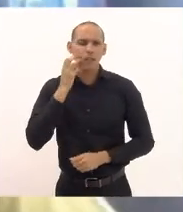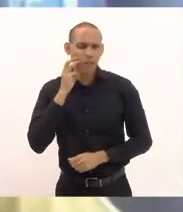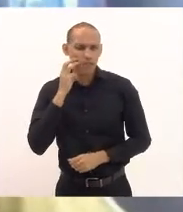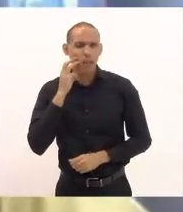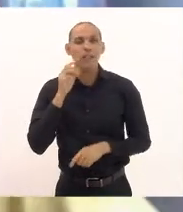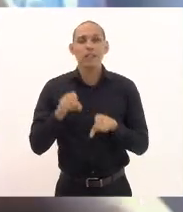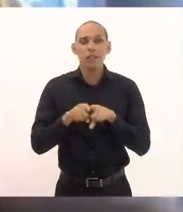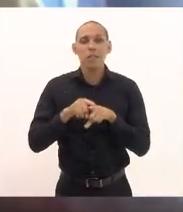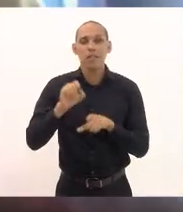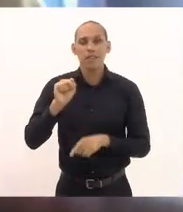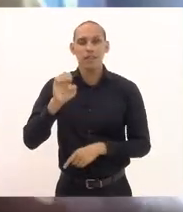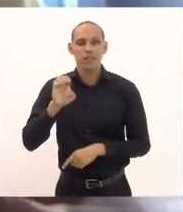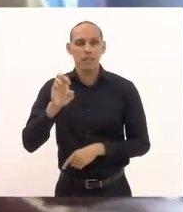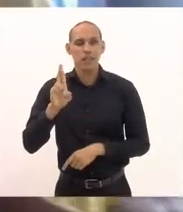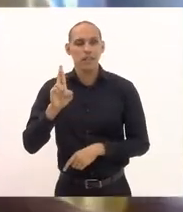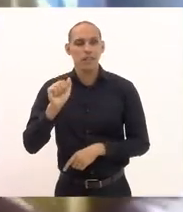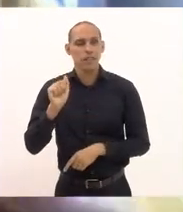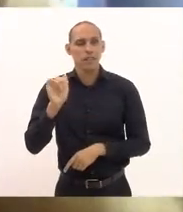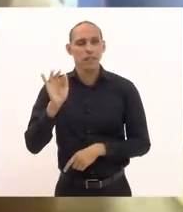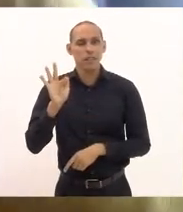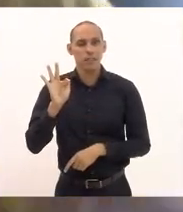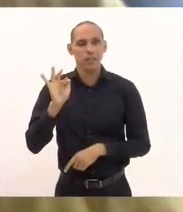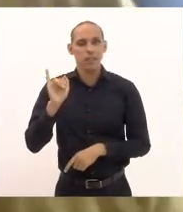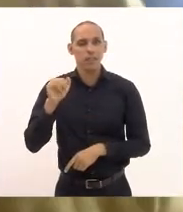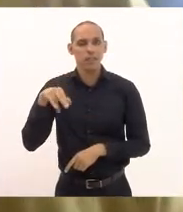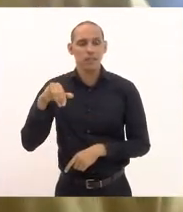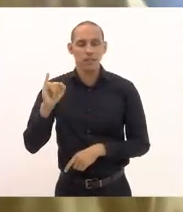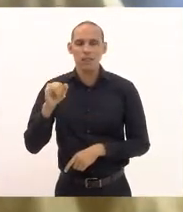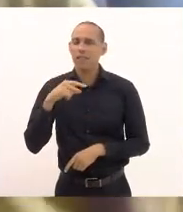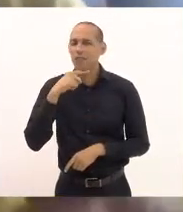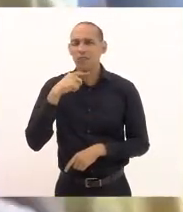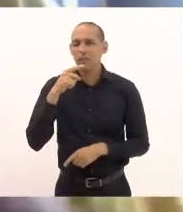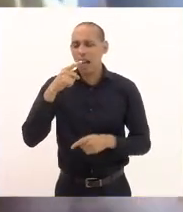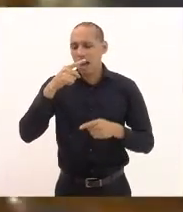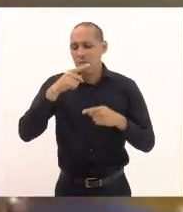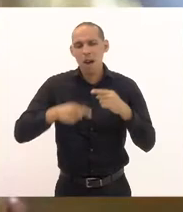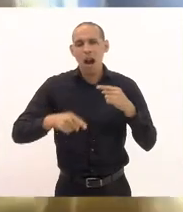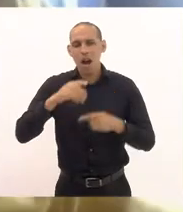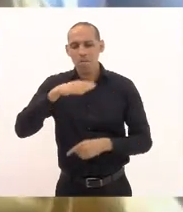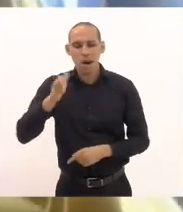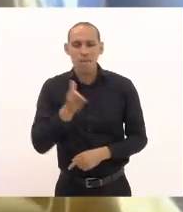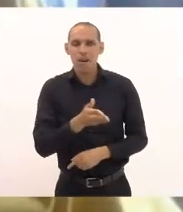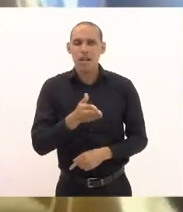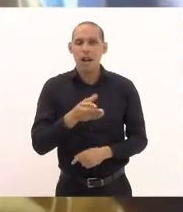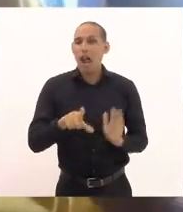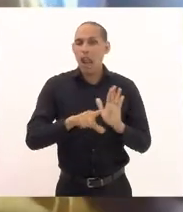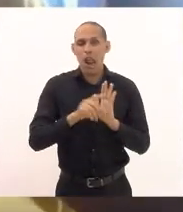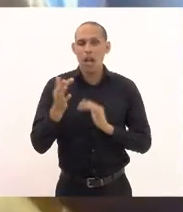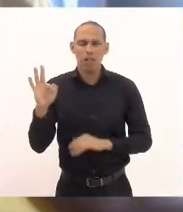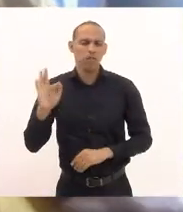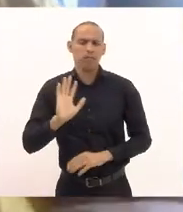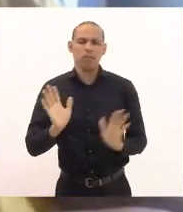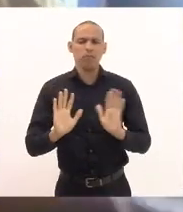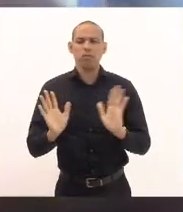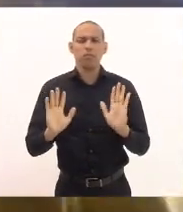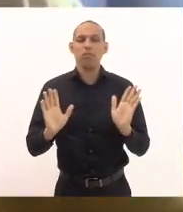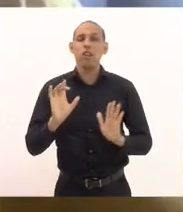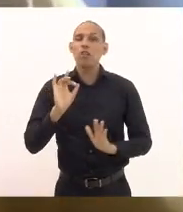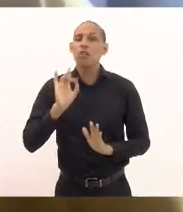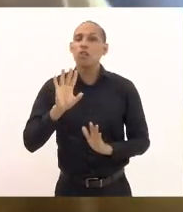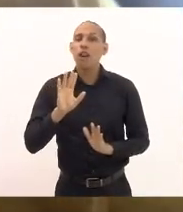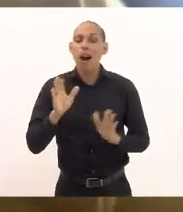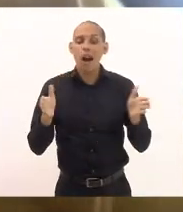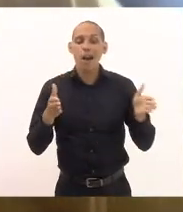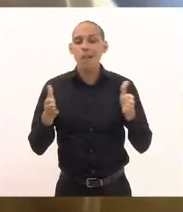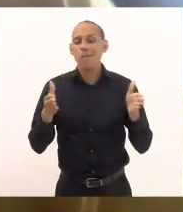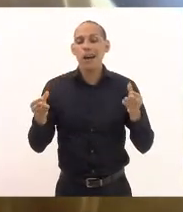Serafini, ele não elimina, nem poderíamos isso, o que diz a lei federal, apenas dá um